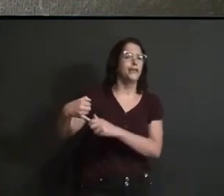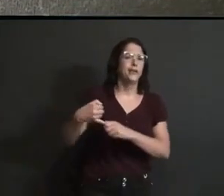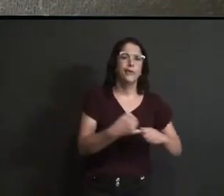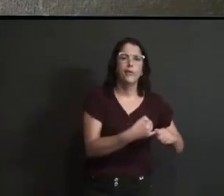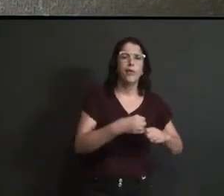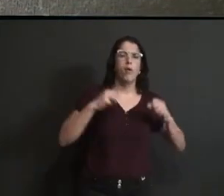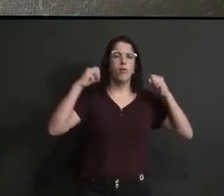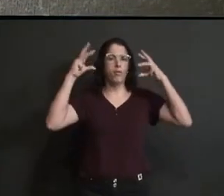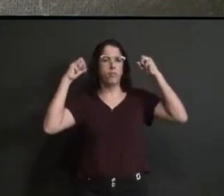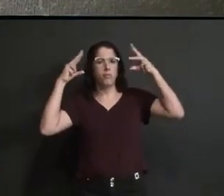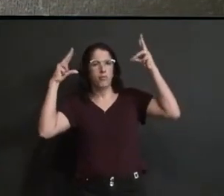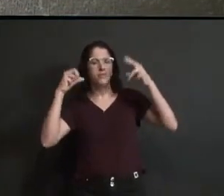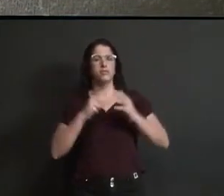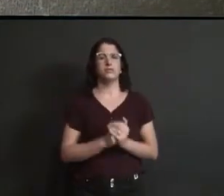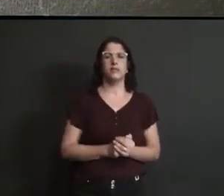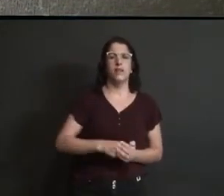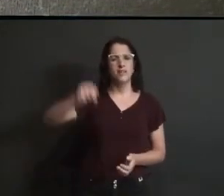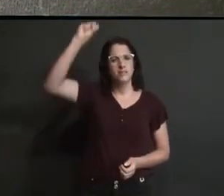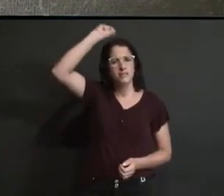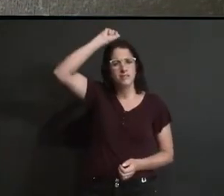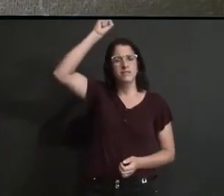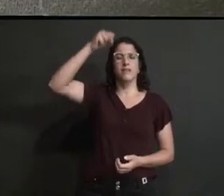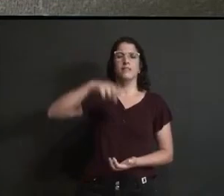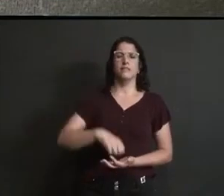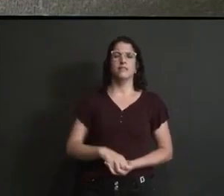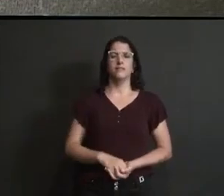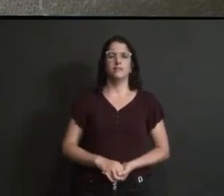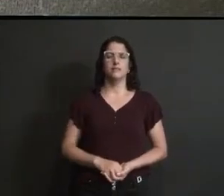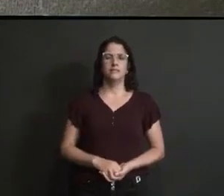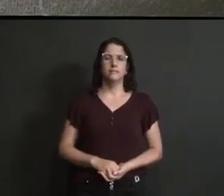Moisés e tantos outros mais,